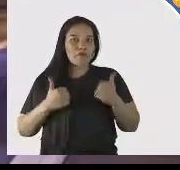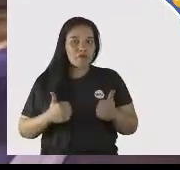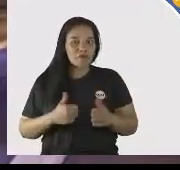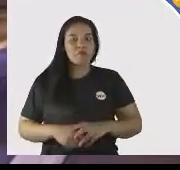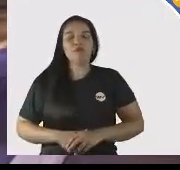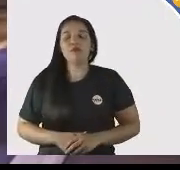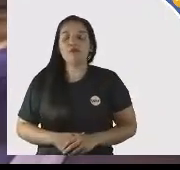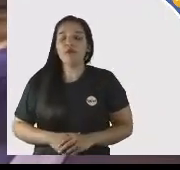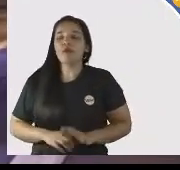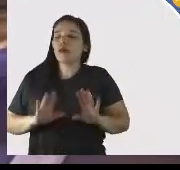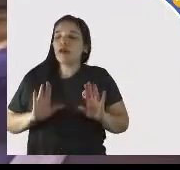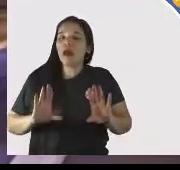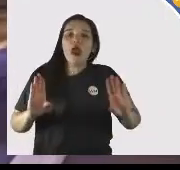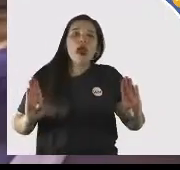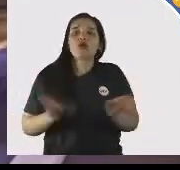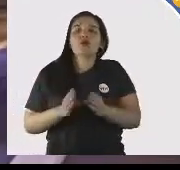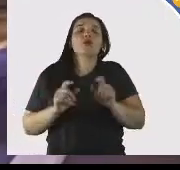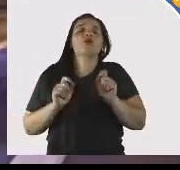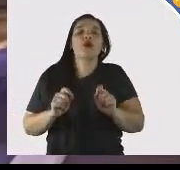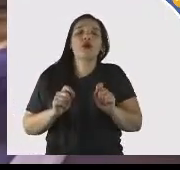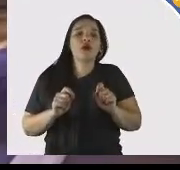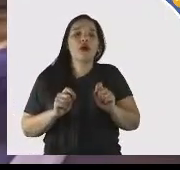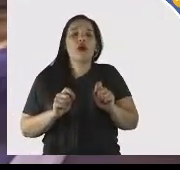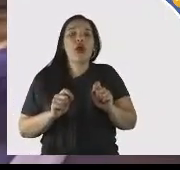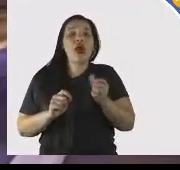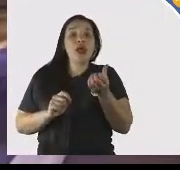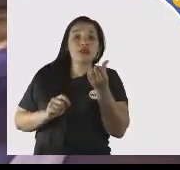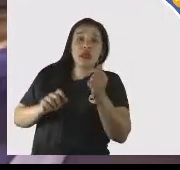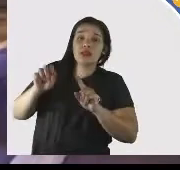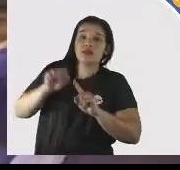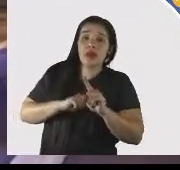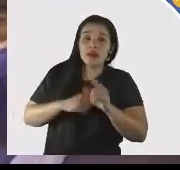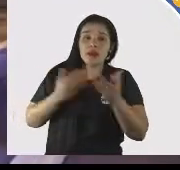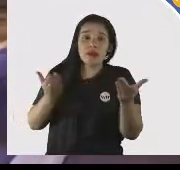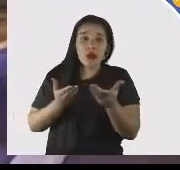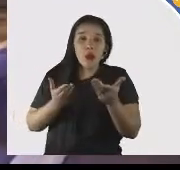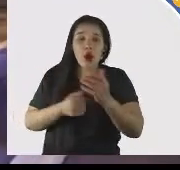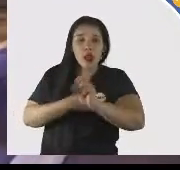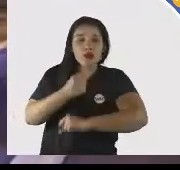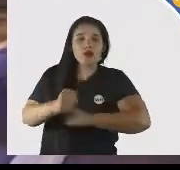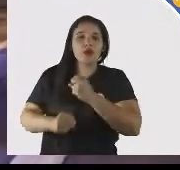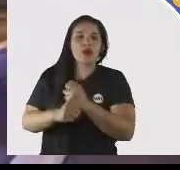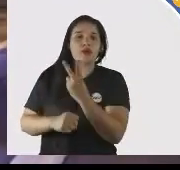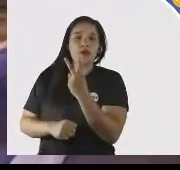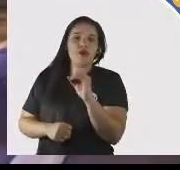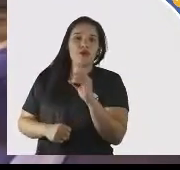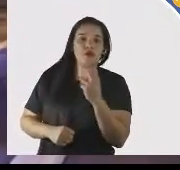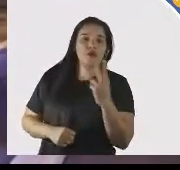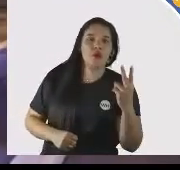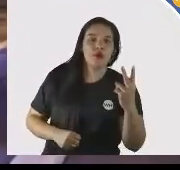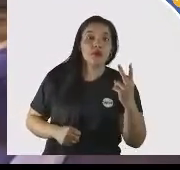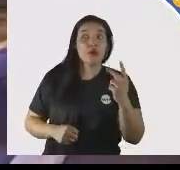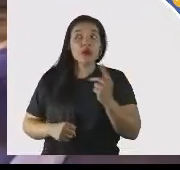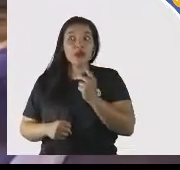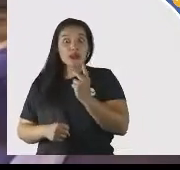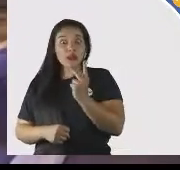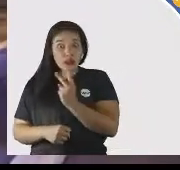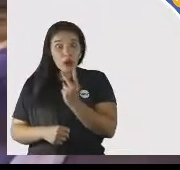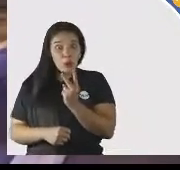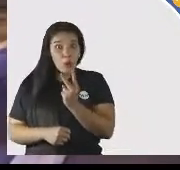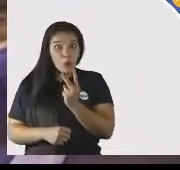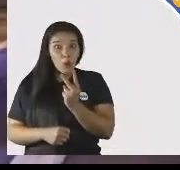Resumindo primeiro semestre muito difícil segundo semestre vai ser melhor